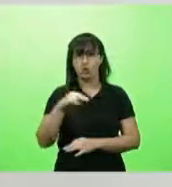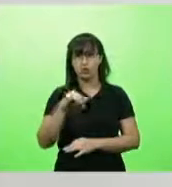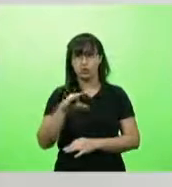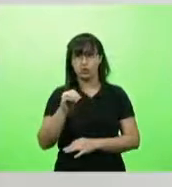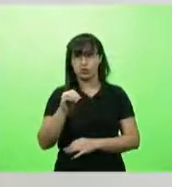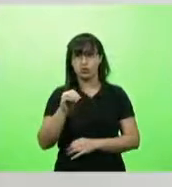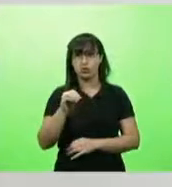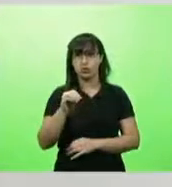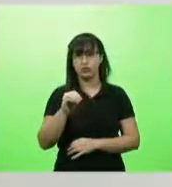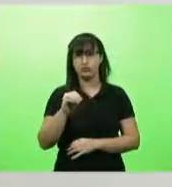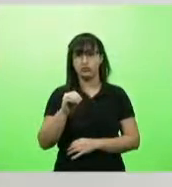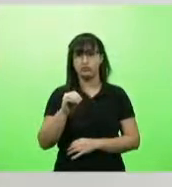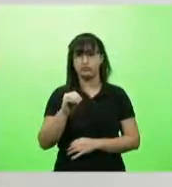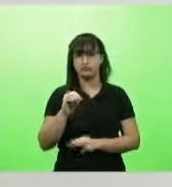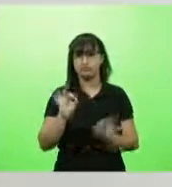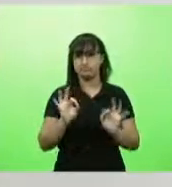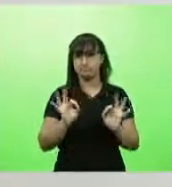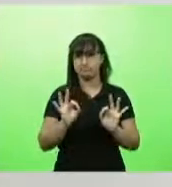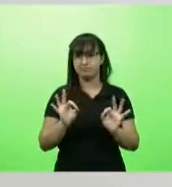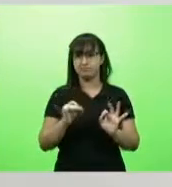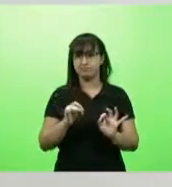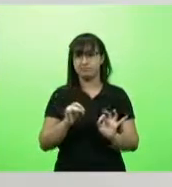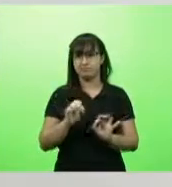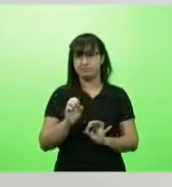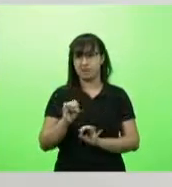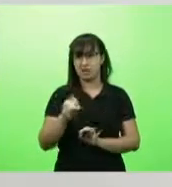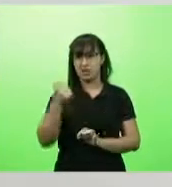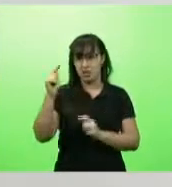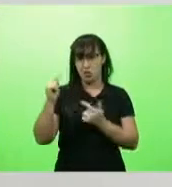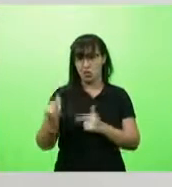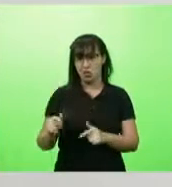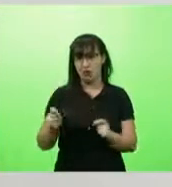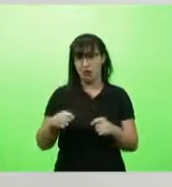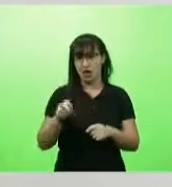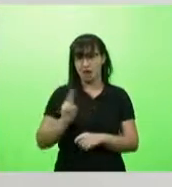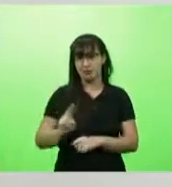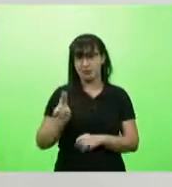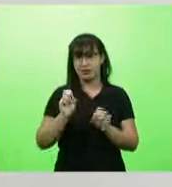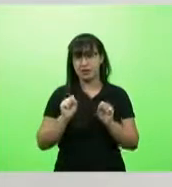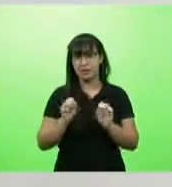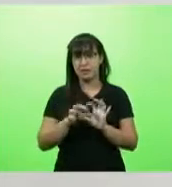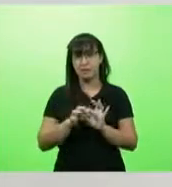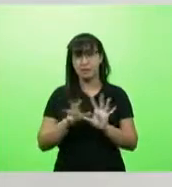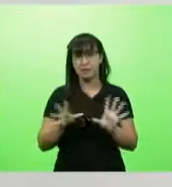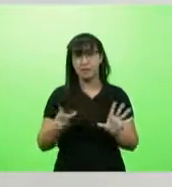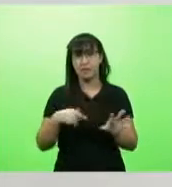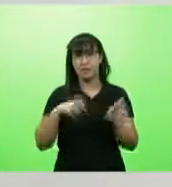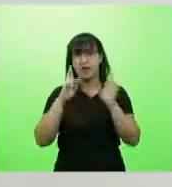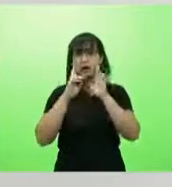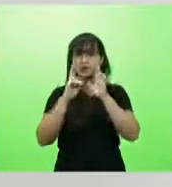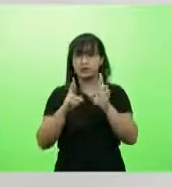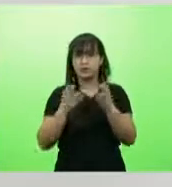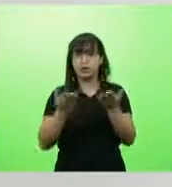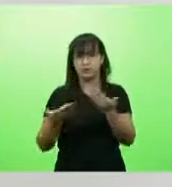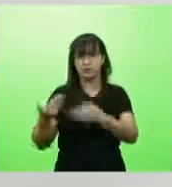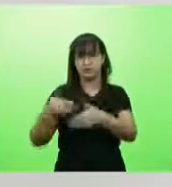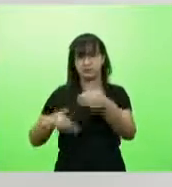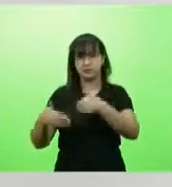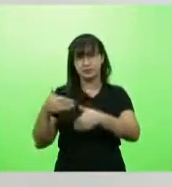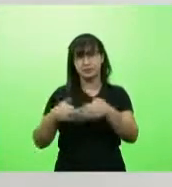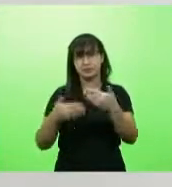restante a gente toma, né? É claro que a gente fala isso daqui com o maior respeito do tratamento que é o